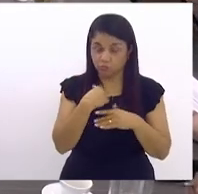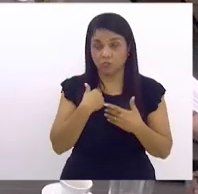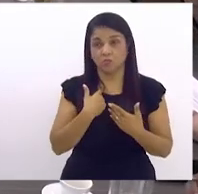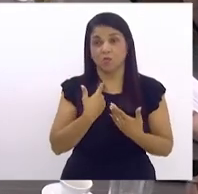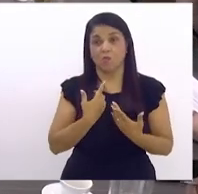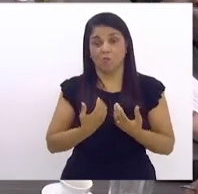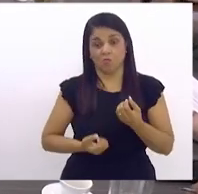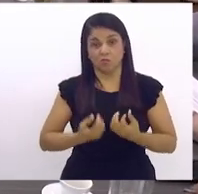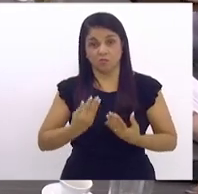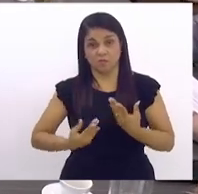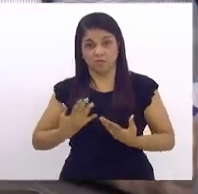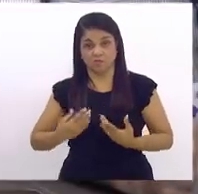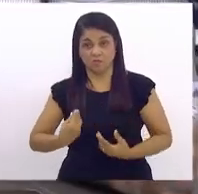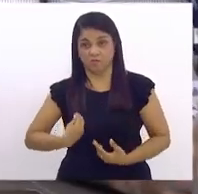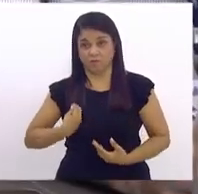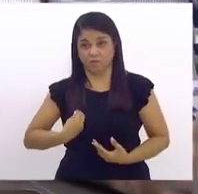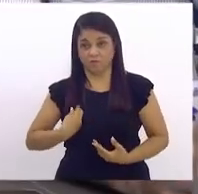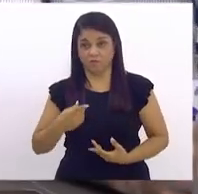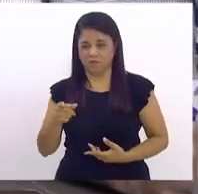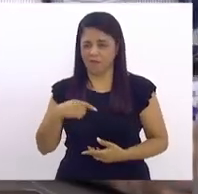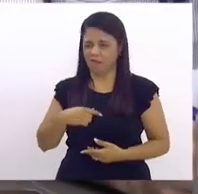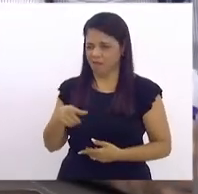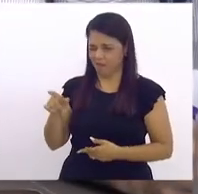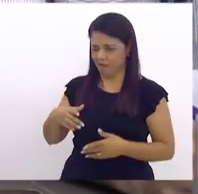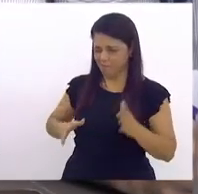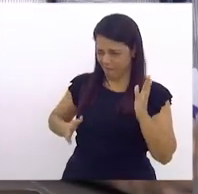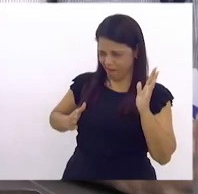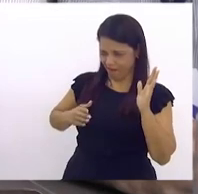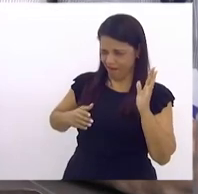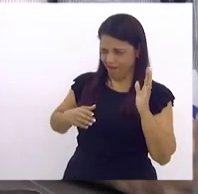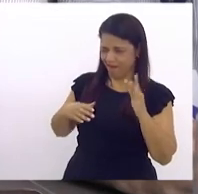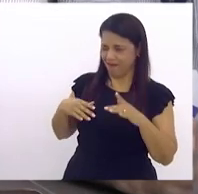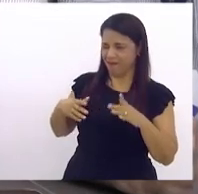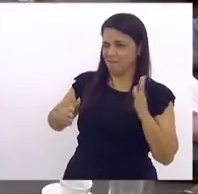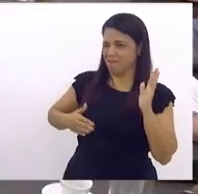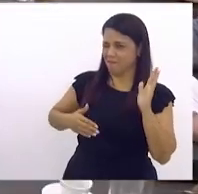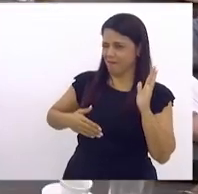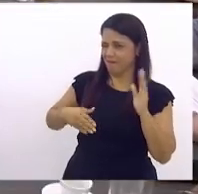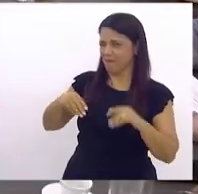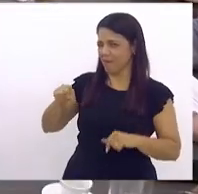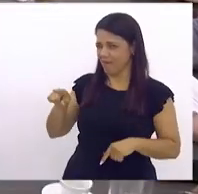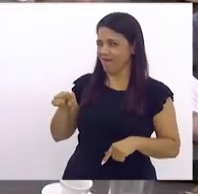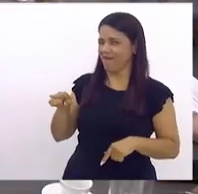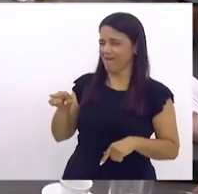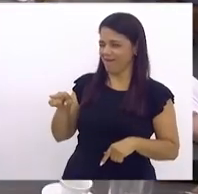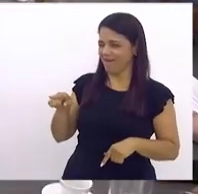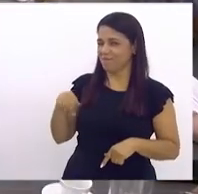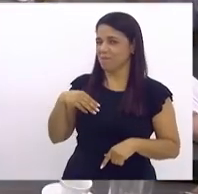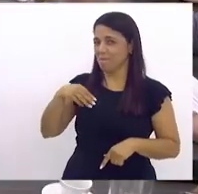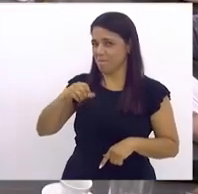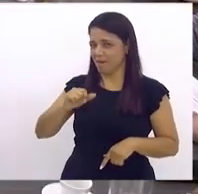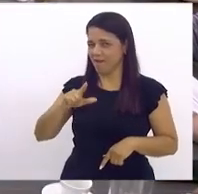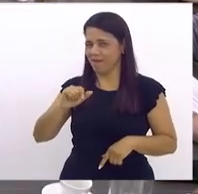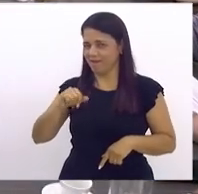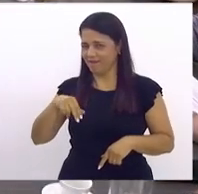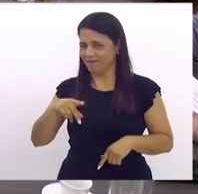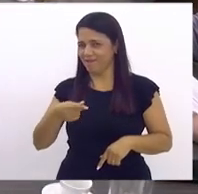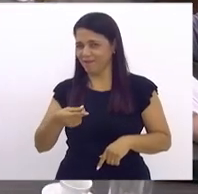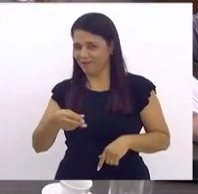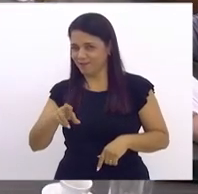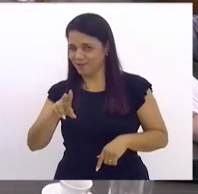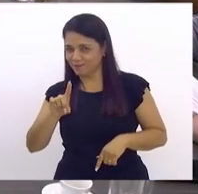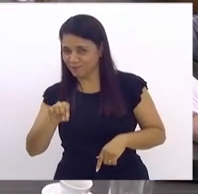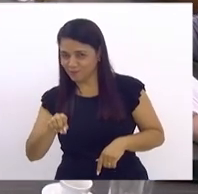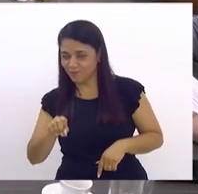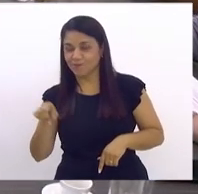cozinhados vivos. Esse cara é o mais malandro, ele fica na surdina ali, só vendo os acontecimentos. Quando tem alguma coisa, ele mete a lei e pum, vem para a